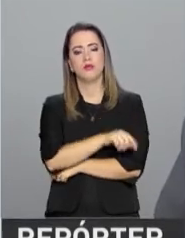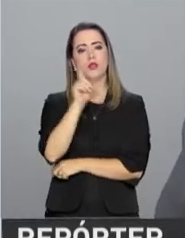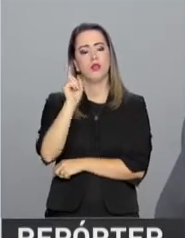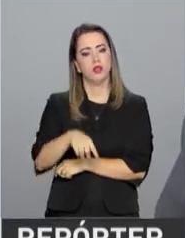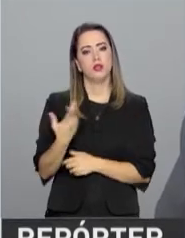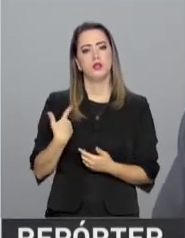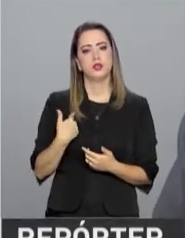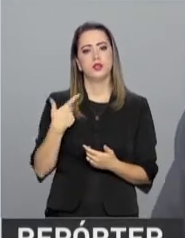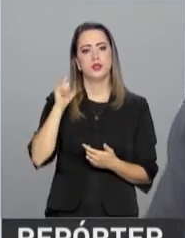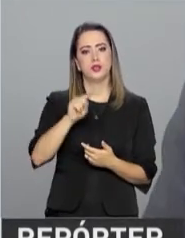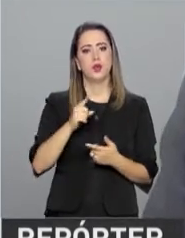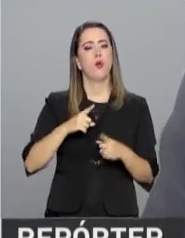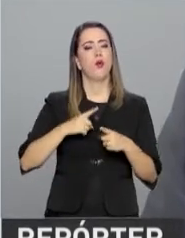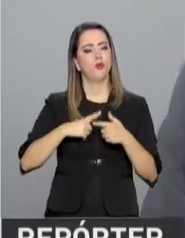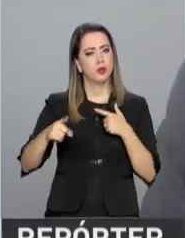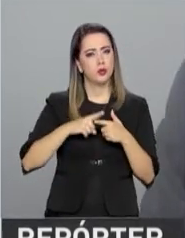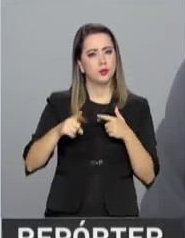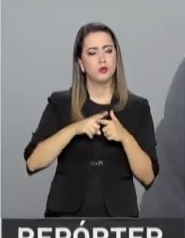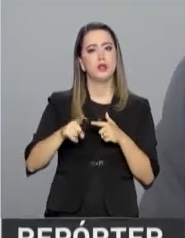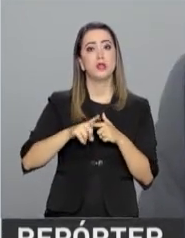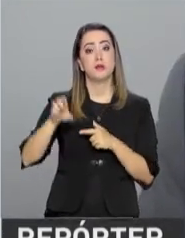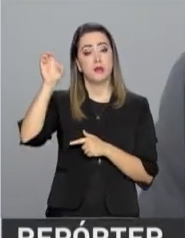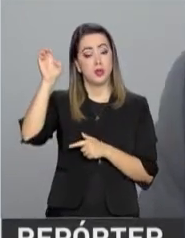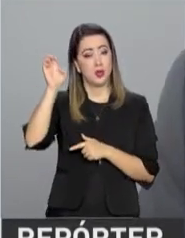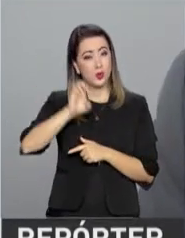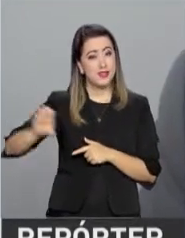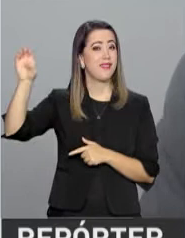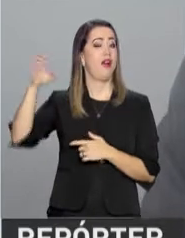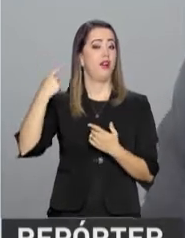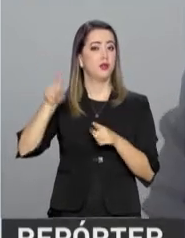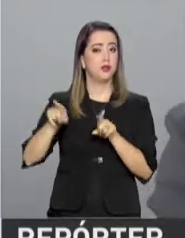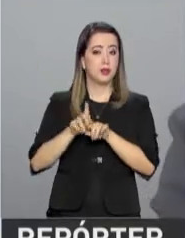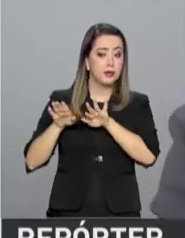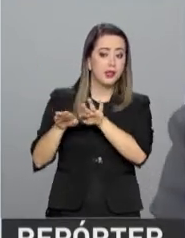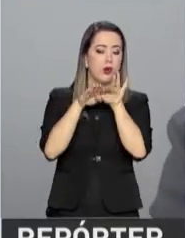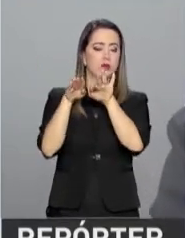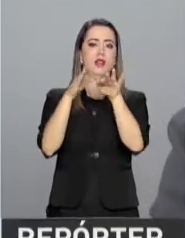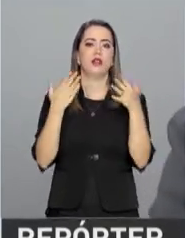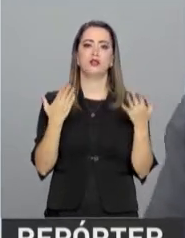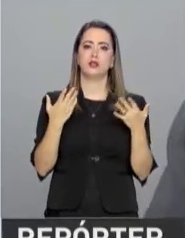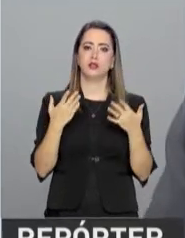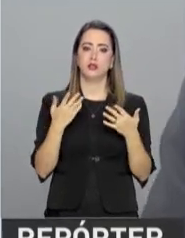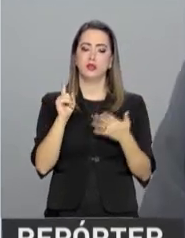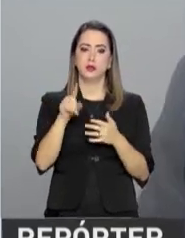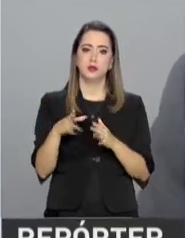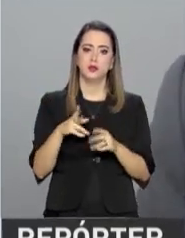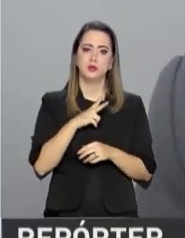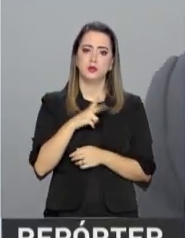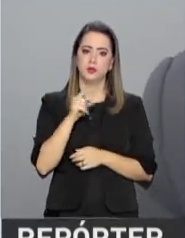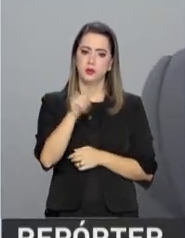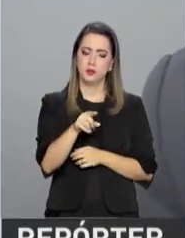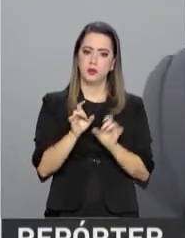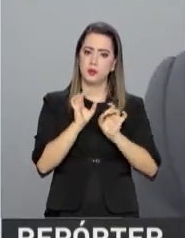atentado ao estado de direito e um atentado à democracia no particular no